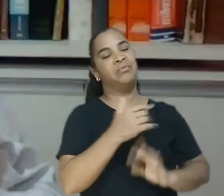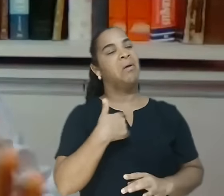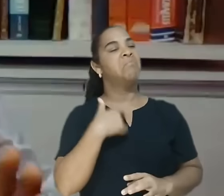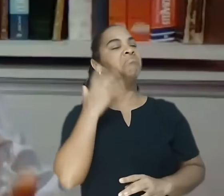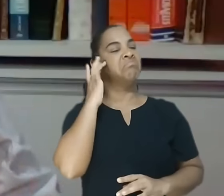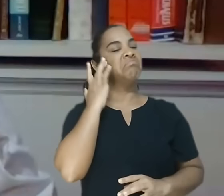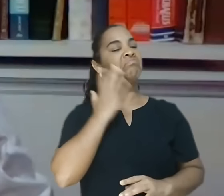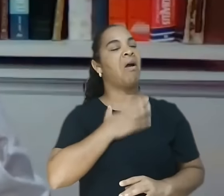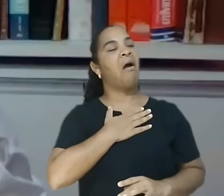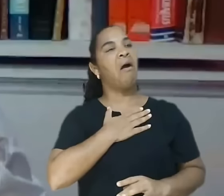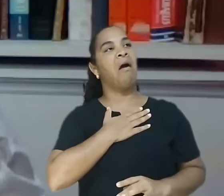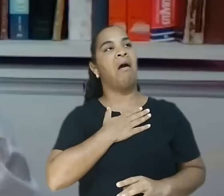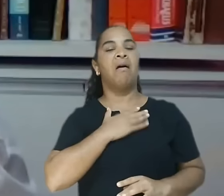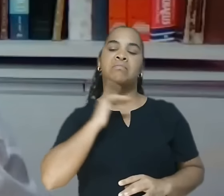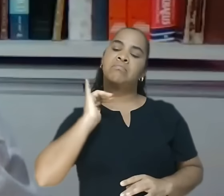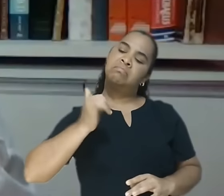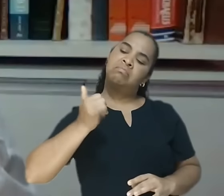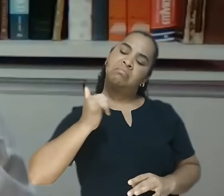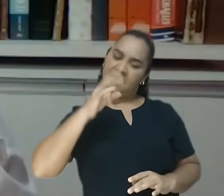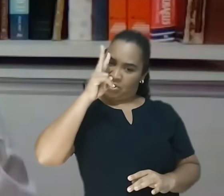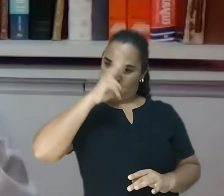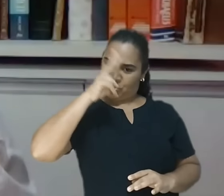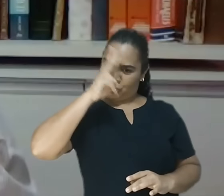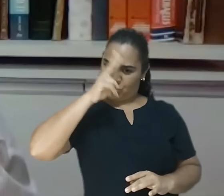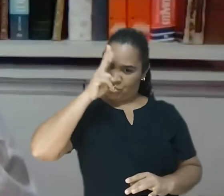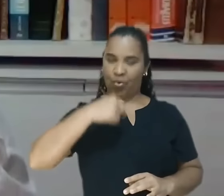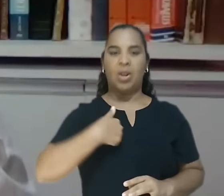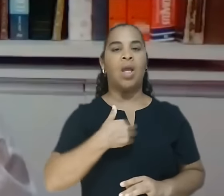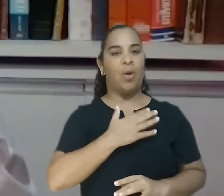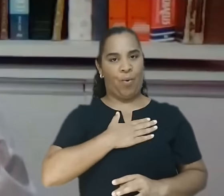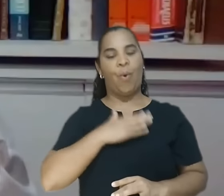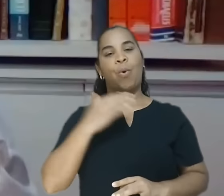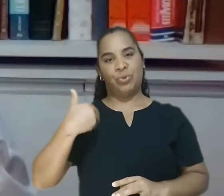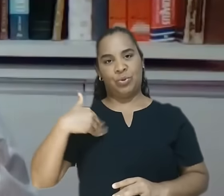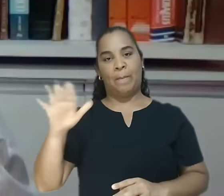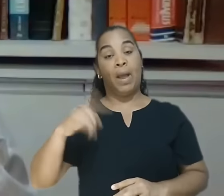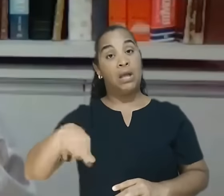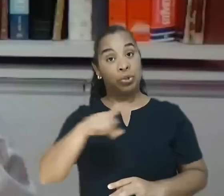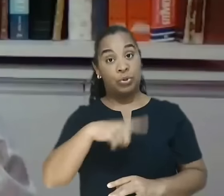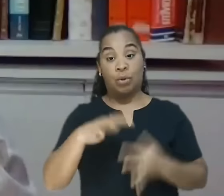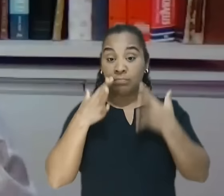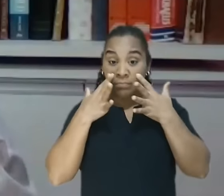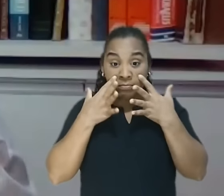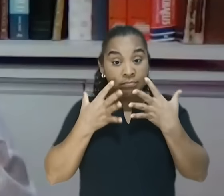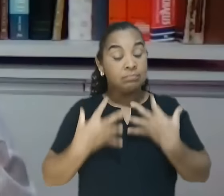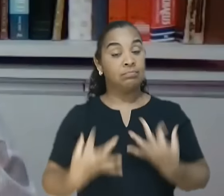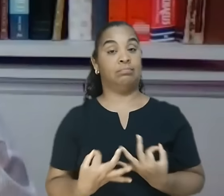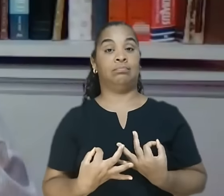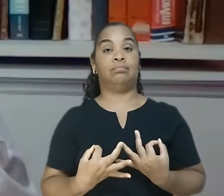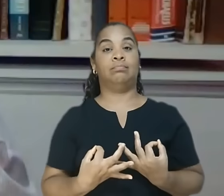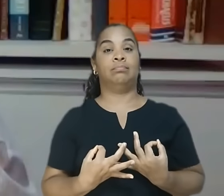como Historiador Aquele que mais Merece A nossa atenção Sem deixar De